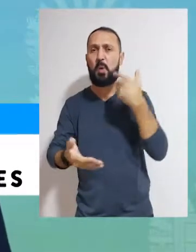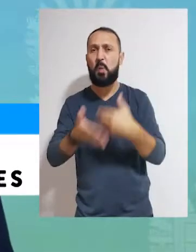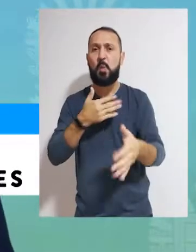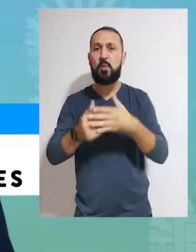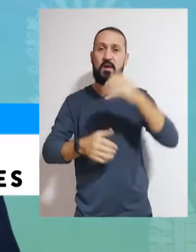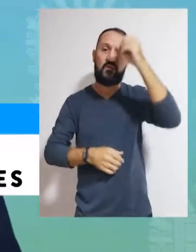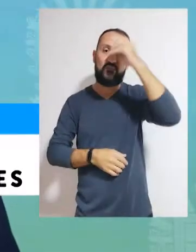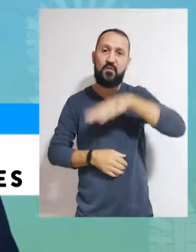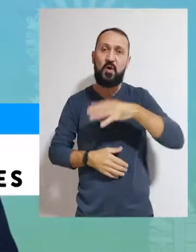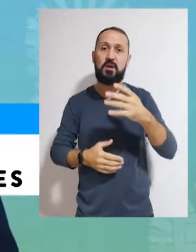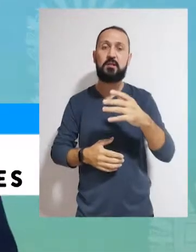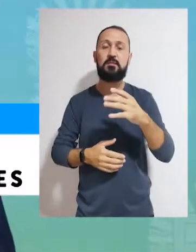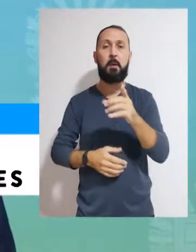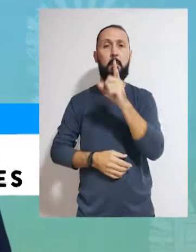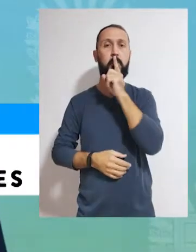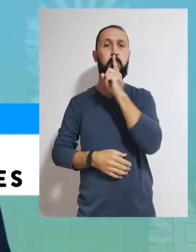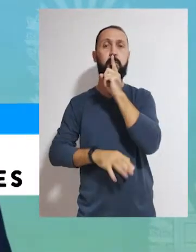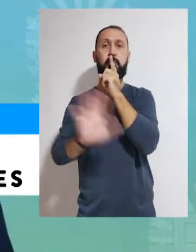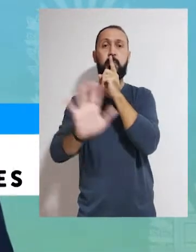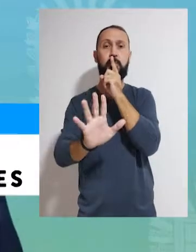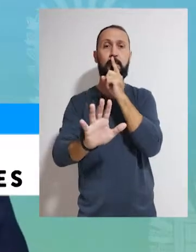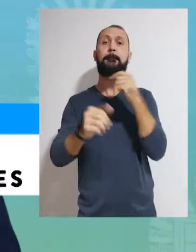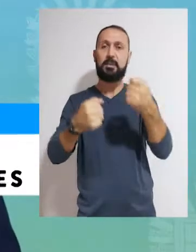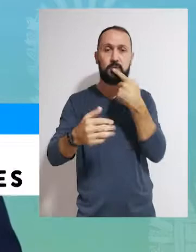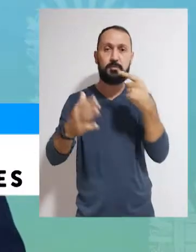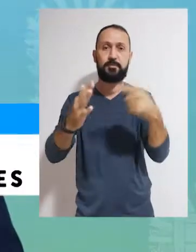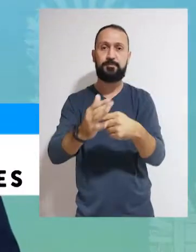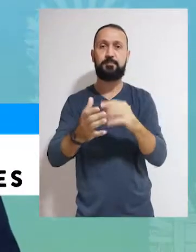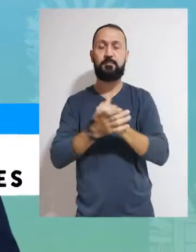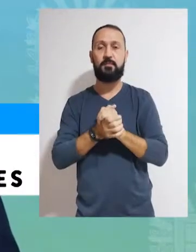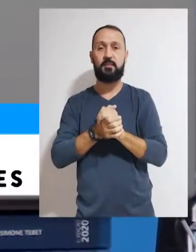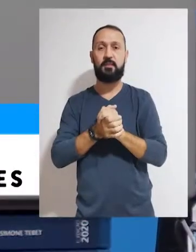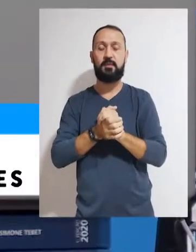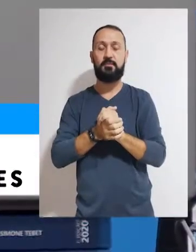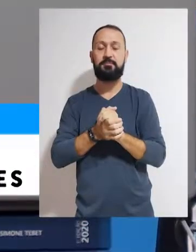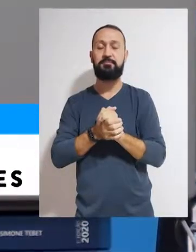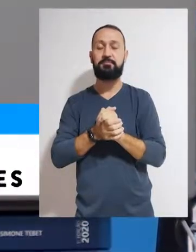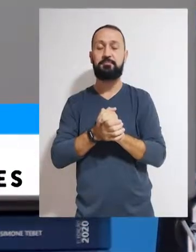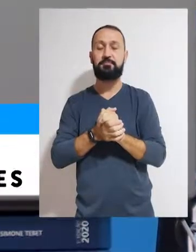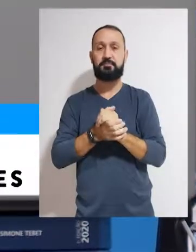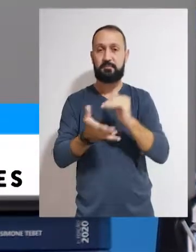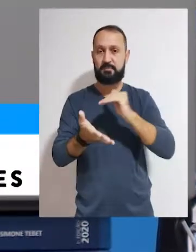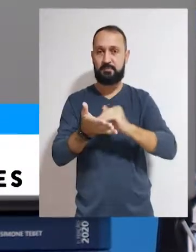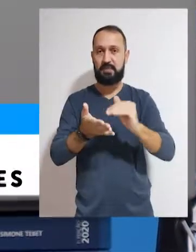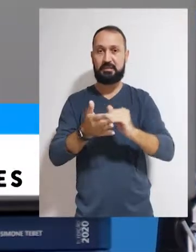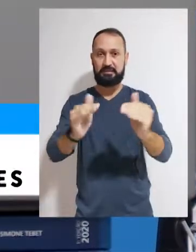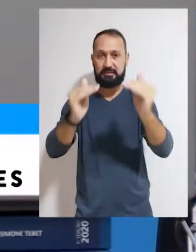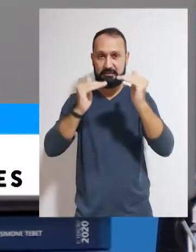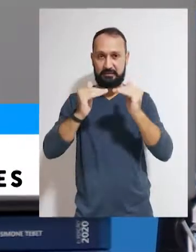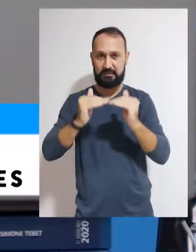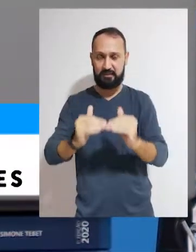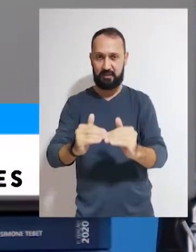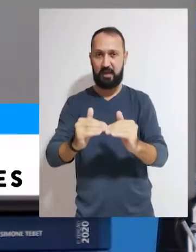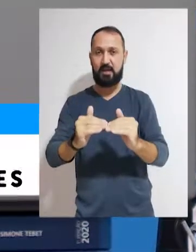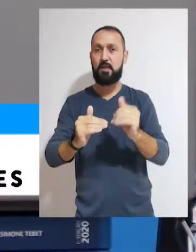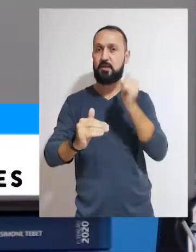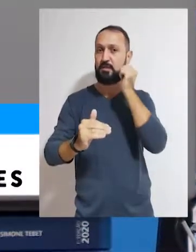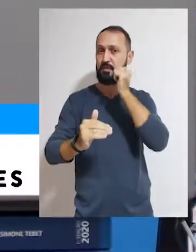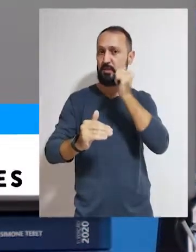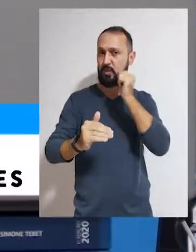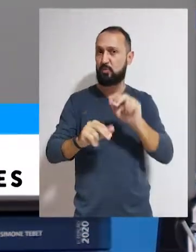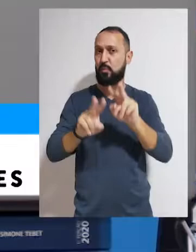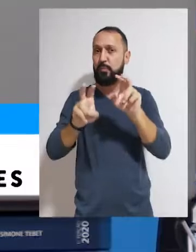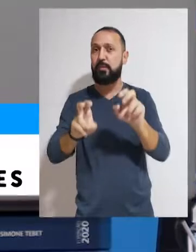menor sinal de violência, não se calem e denunciem. A subsecretária de Políticas Públicas para as